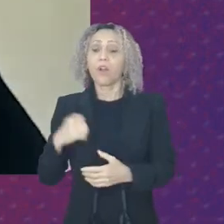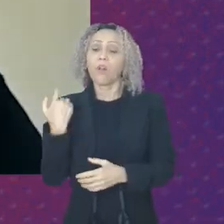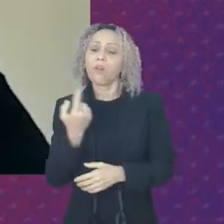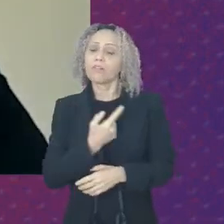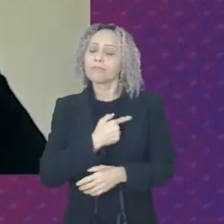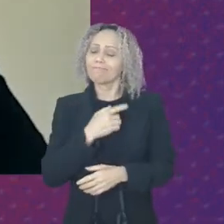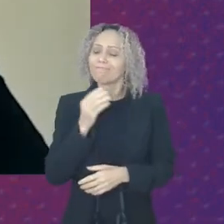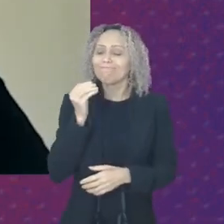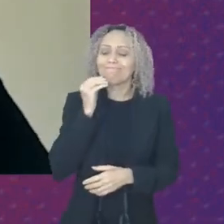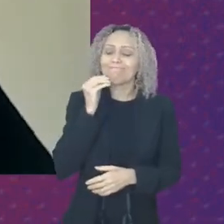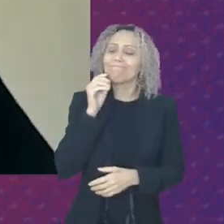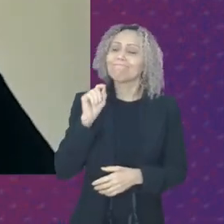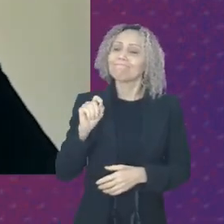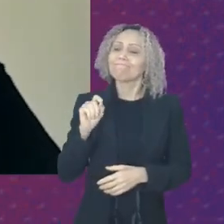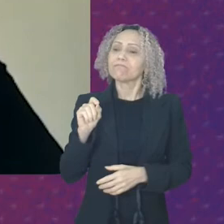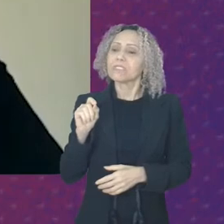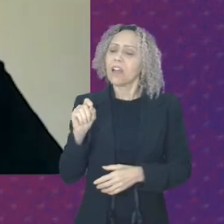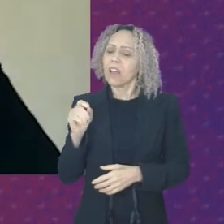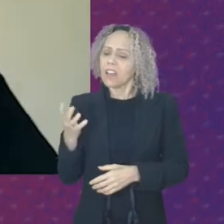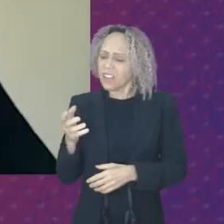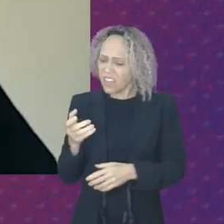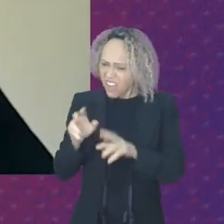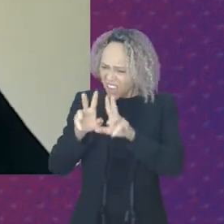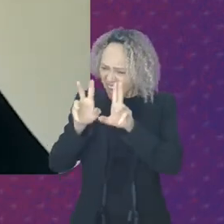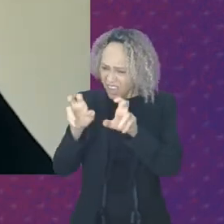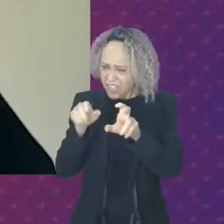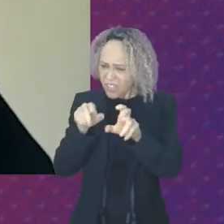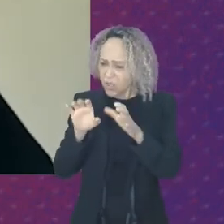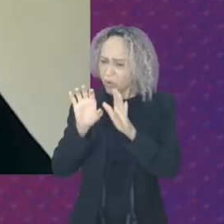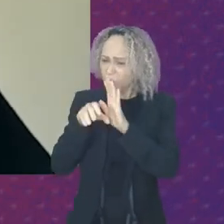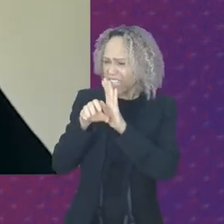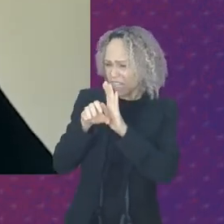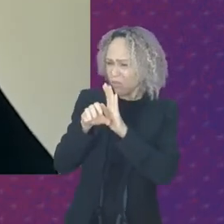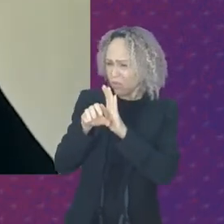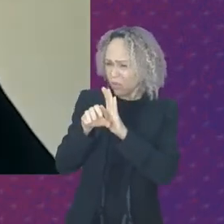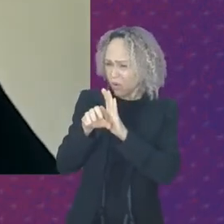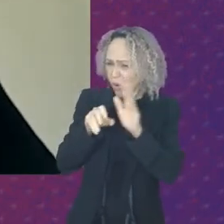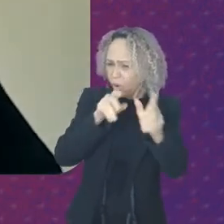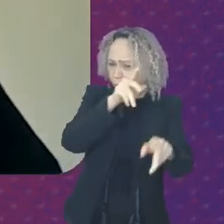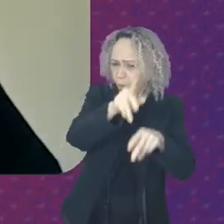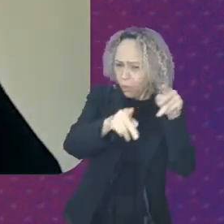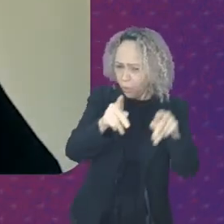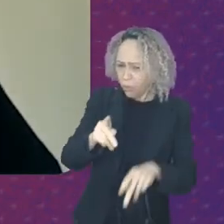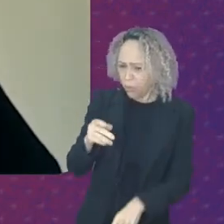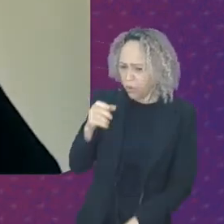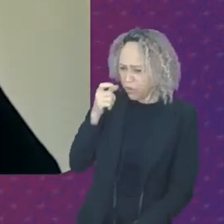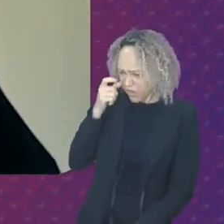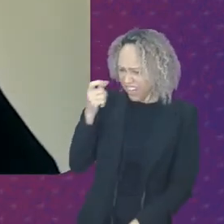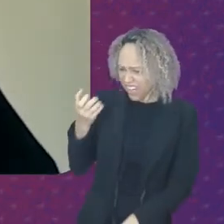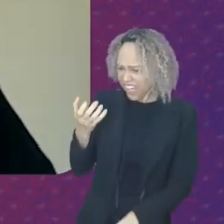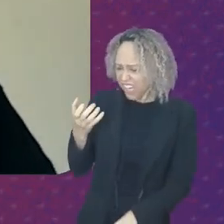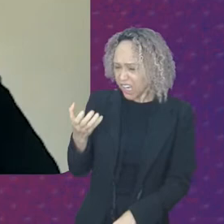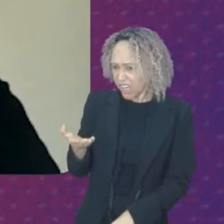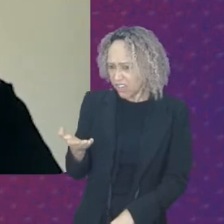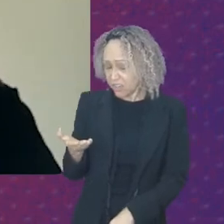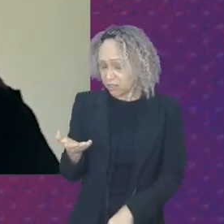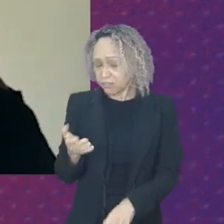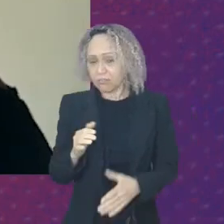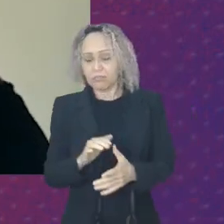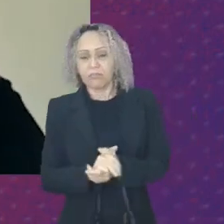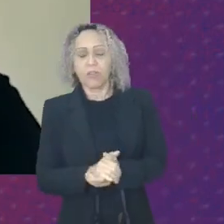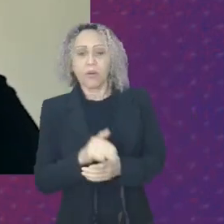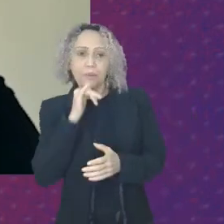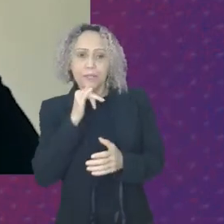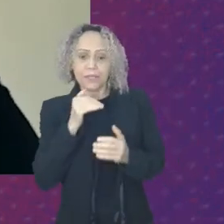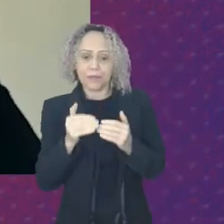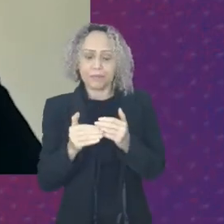se esse é o assunto de interesse do seu público. Essas campanhas, pré-campanhas, essas construções políticas até o próximo